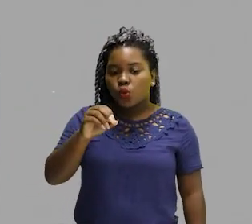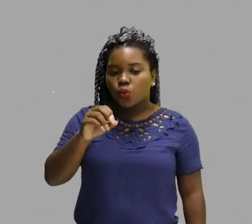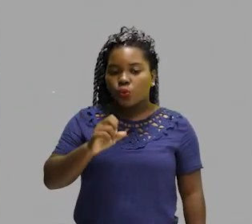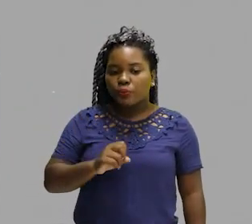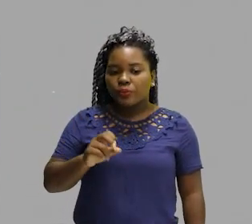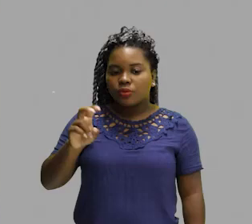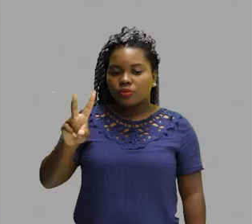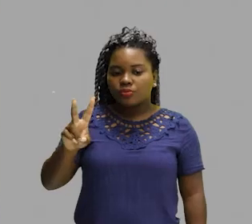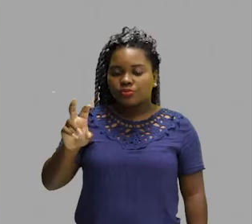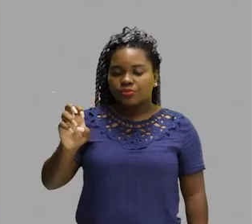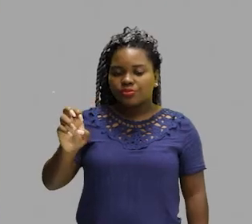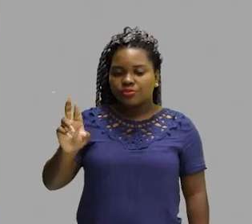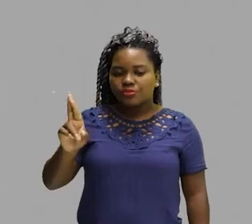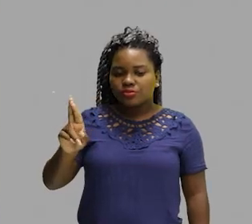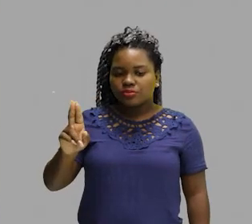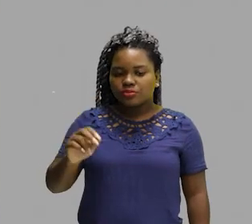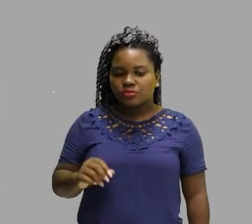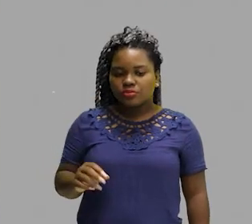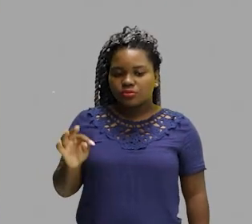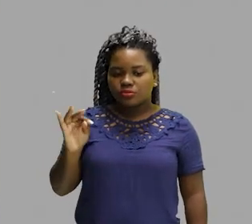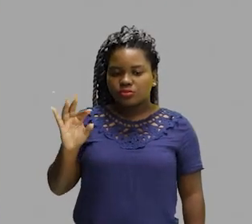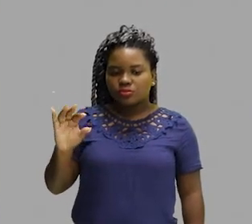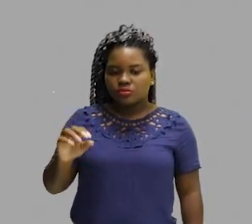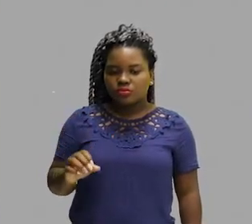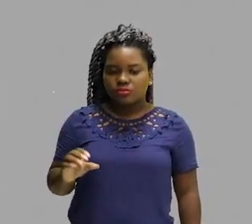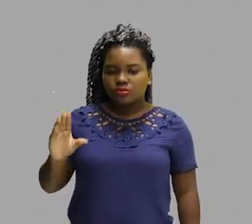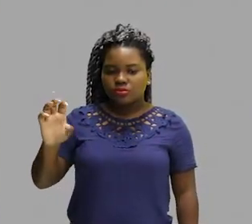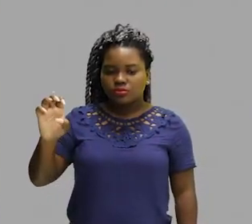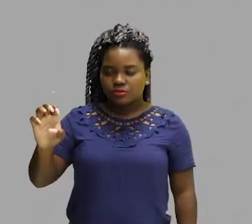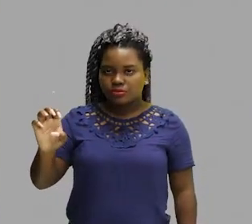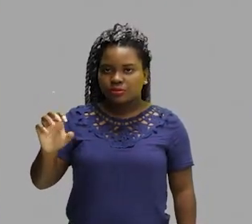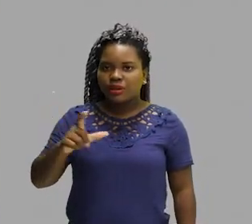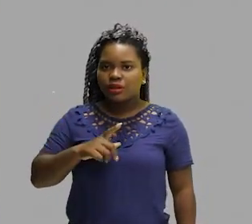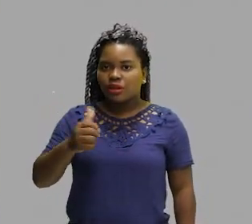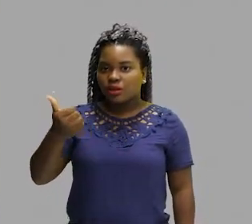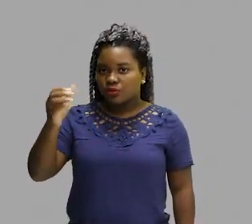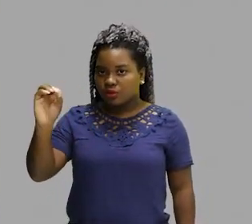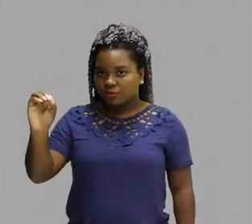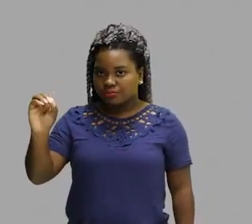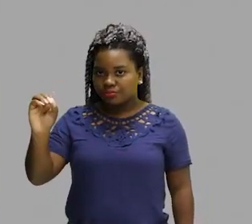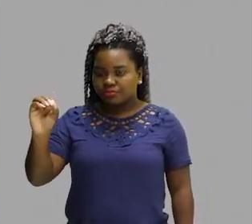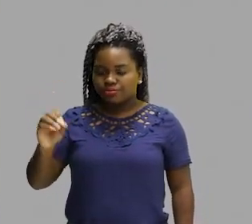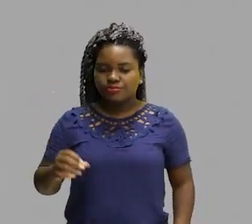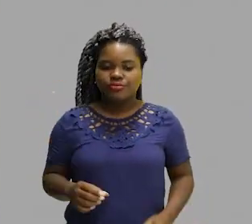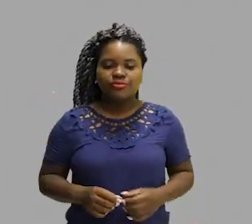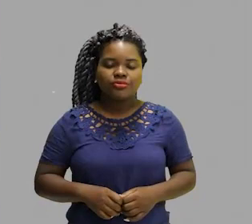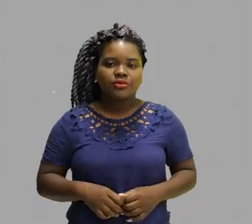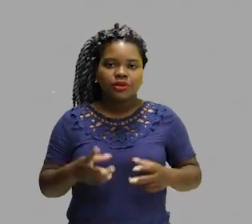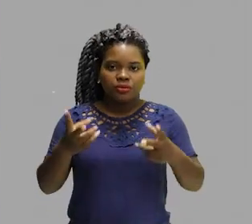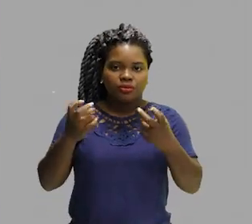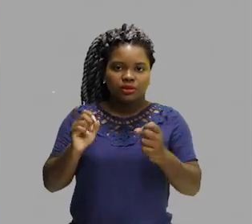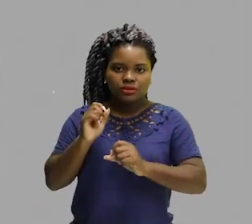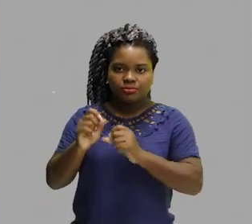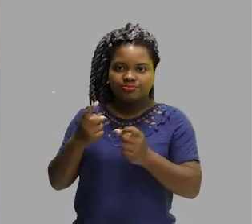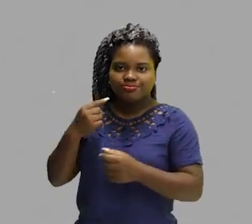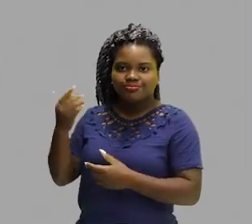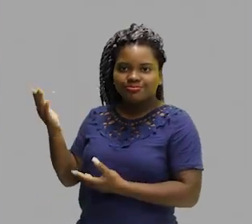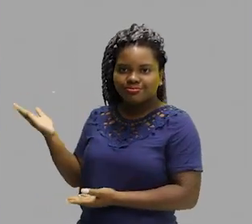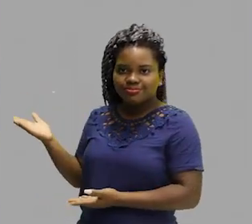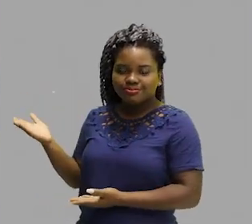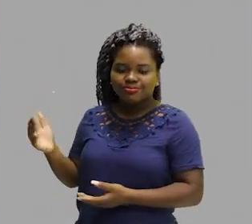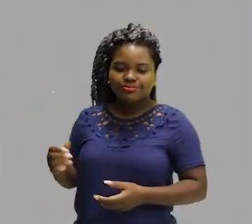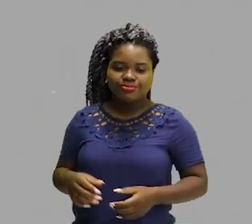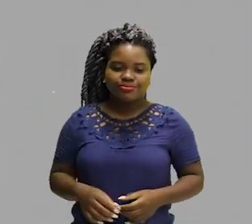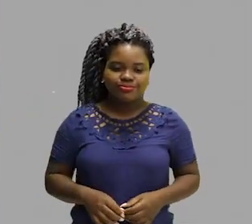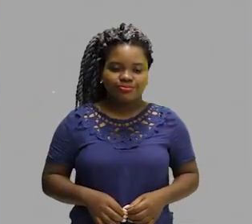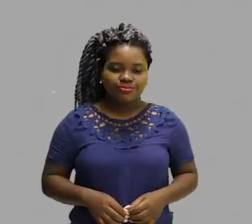vértice firmar. Eu tenho 10 sílabas. Então, esse aí, amo-te, ó cruz, no vértice firmada, esse verso